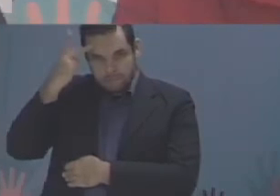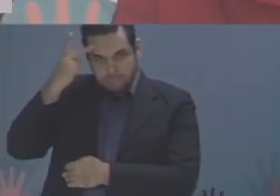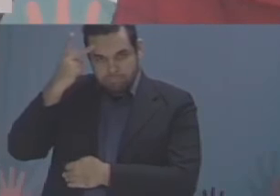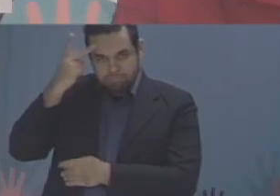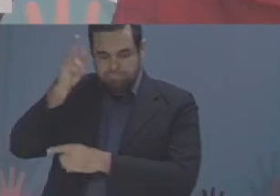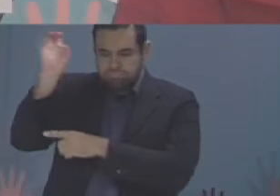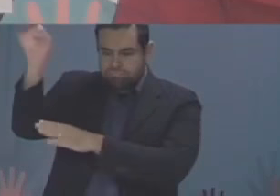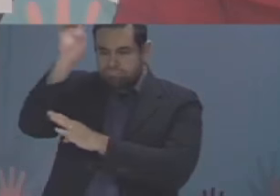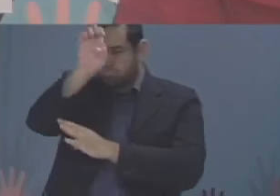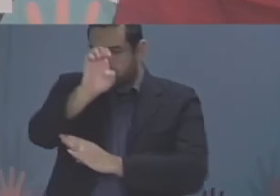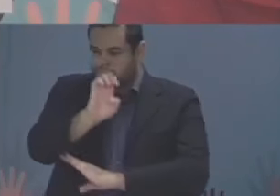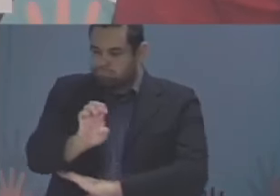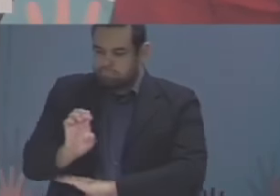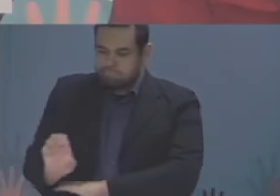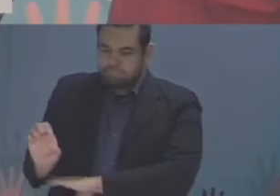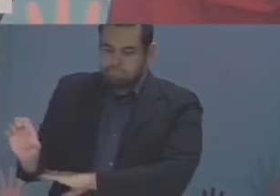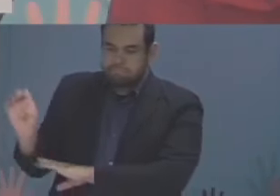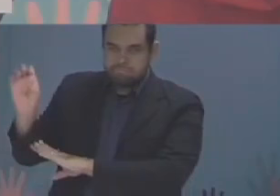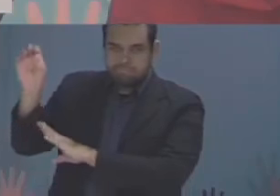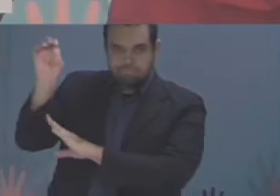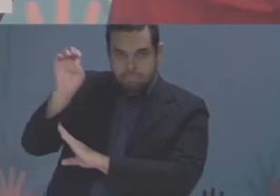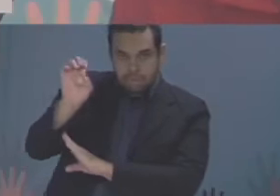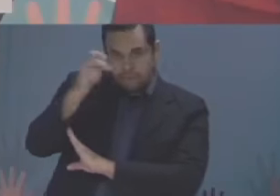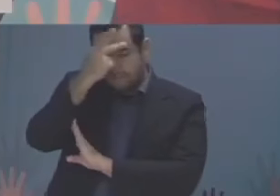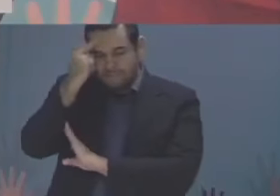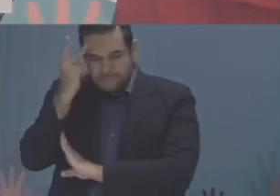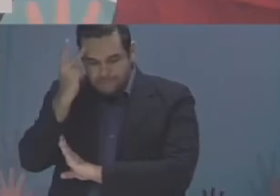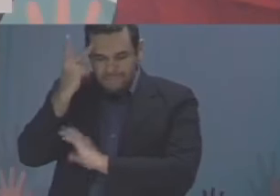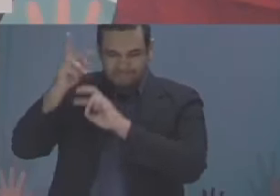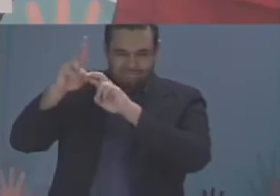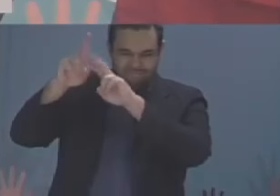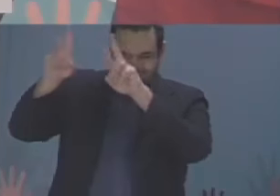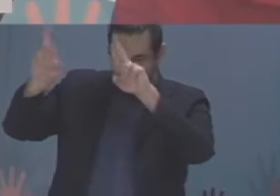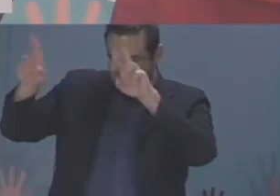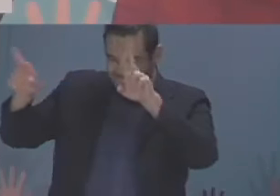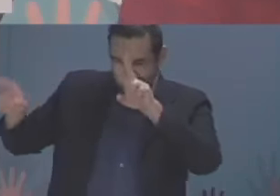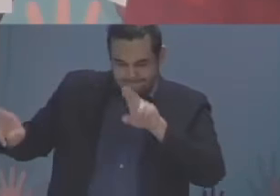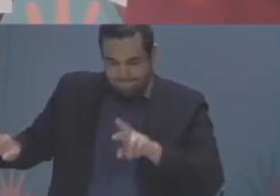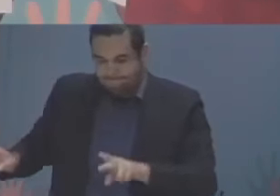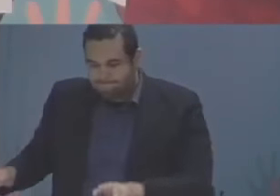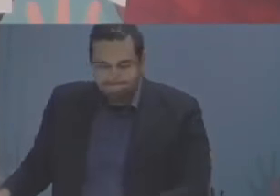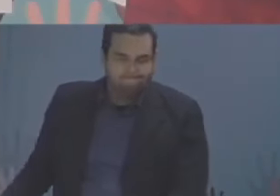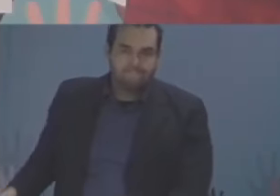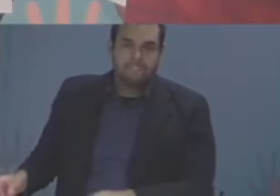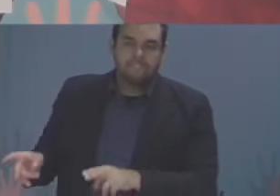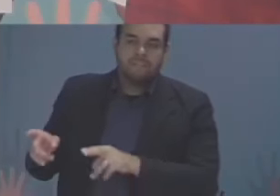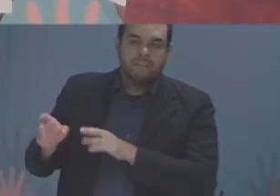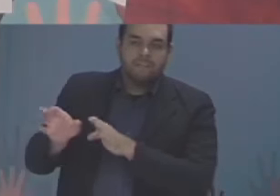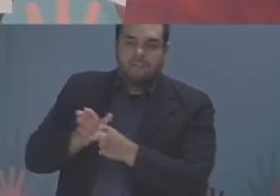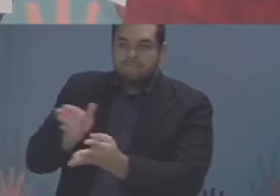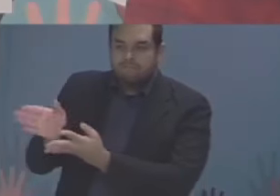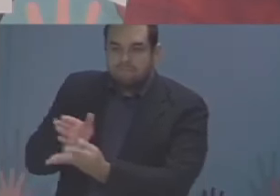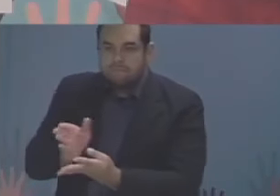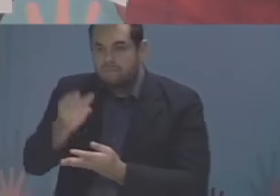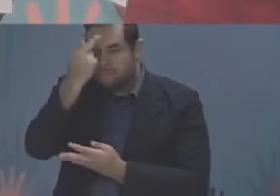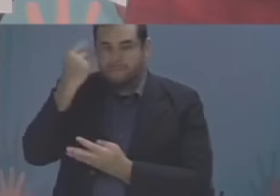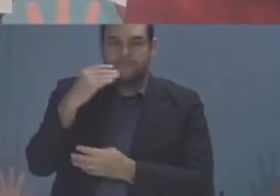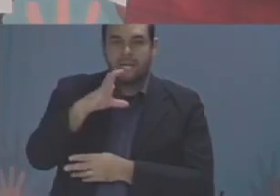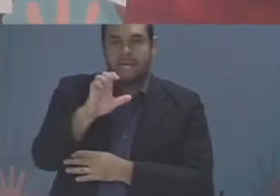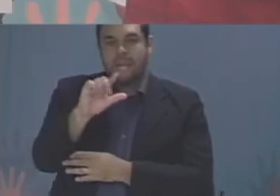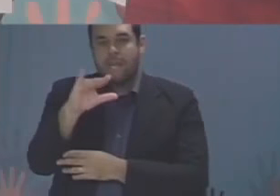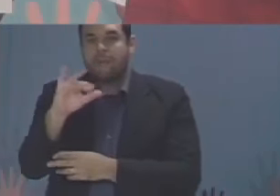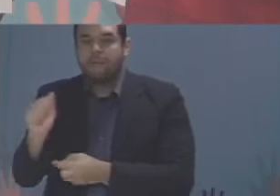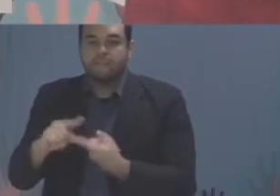diferentes estados. São gente de muitas áreas, de diversas áreas. Tem gente da clínica, tem gente